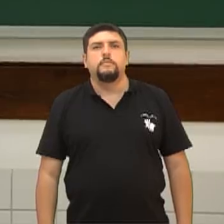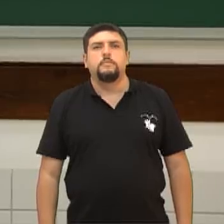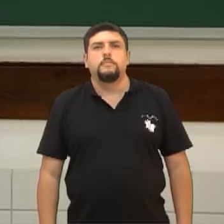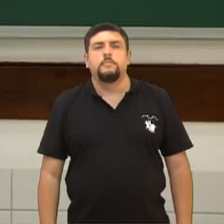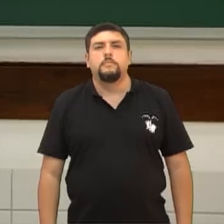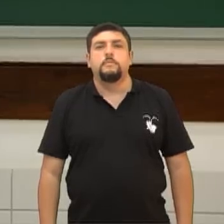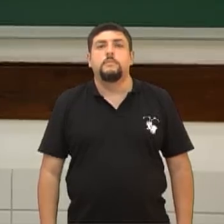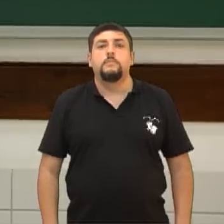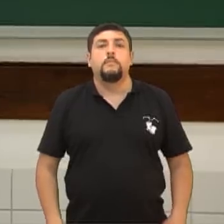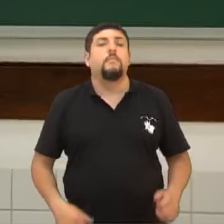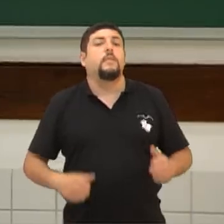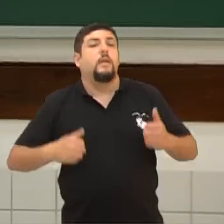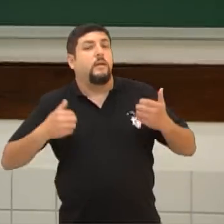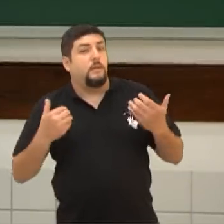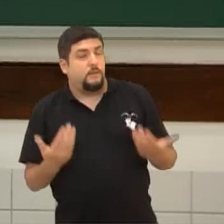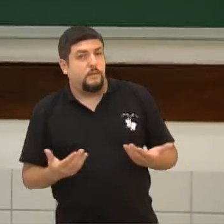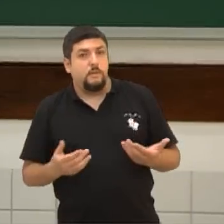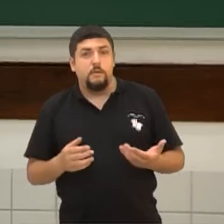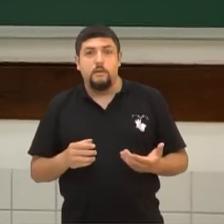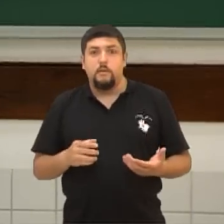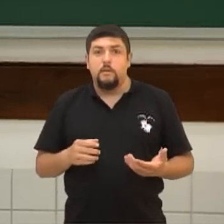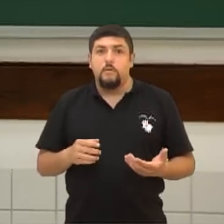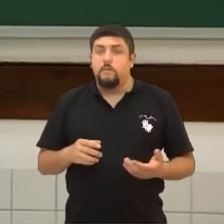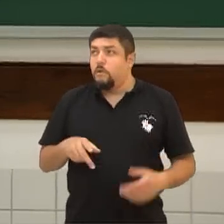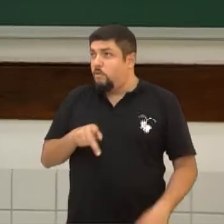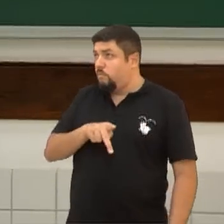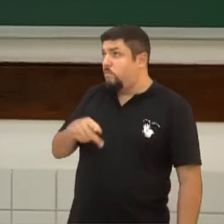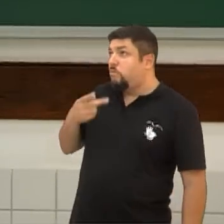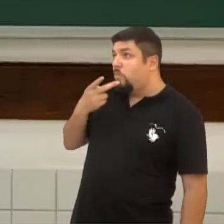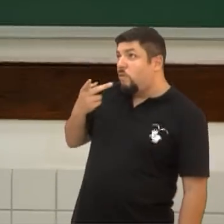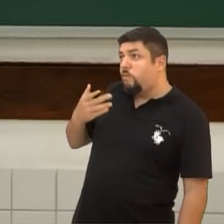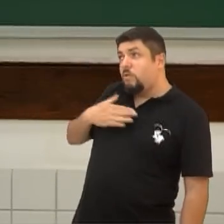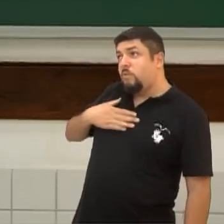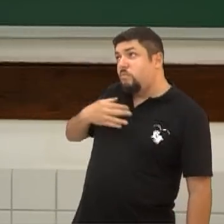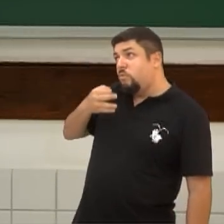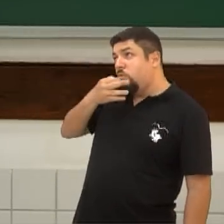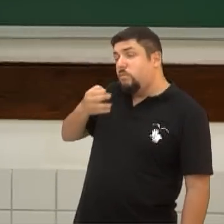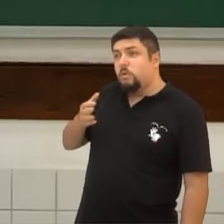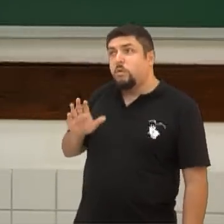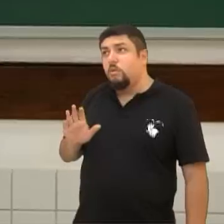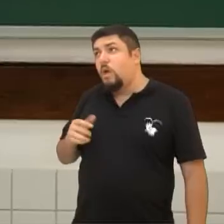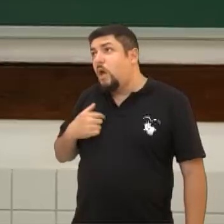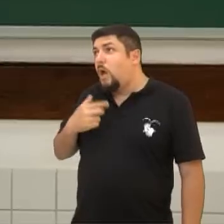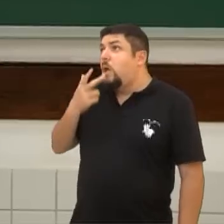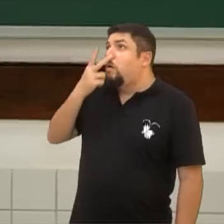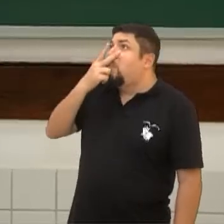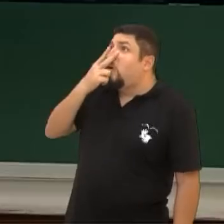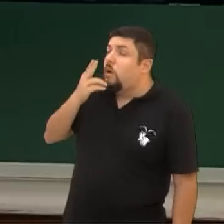Bom, professora, você falou que é a minha opinião. Então, eu acho que